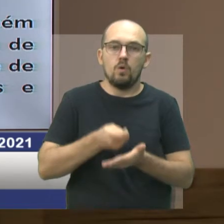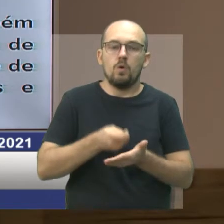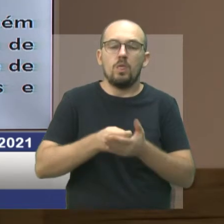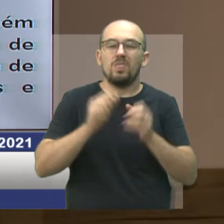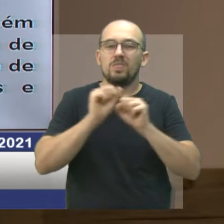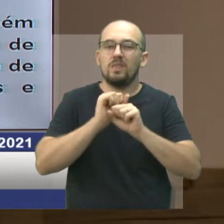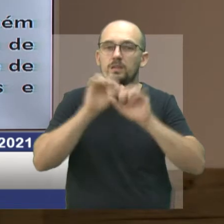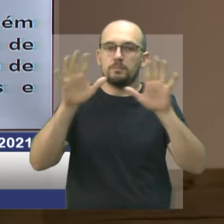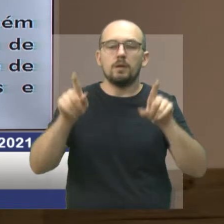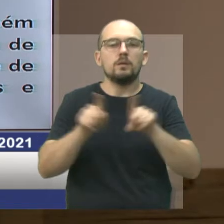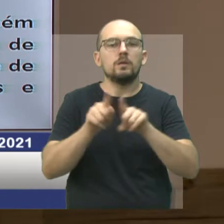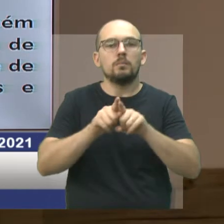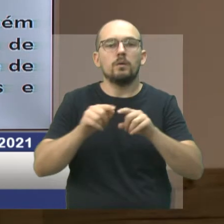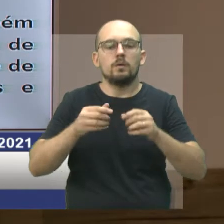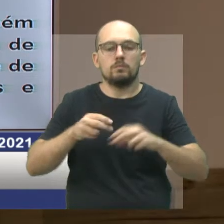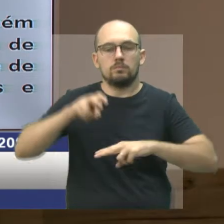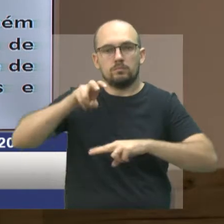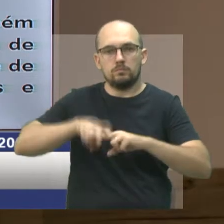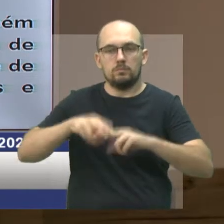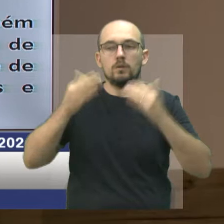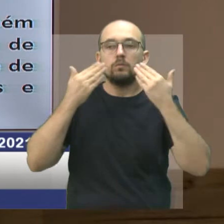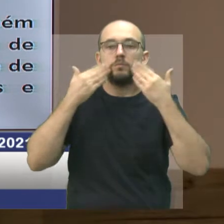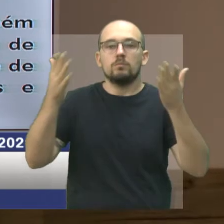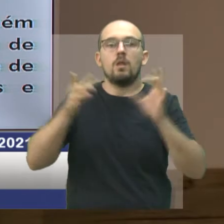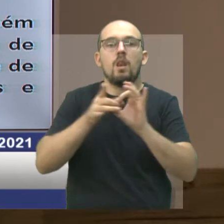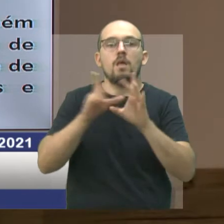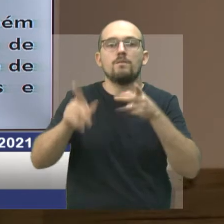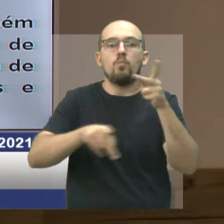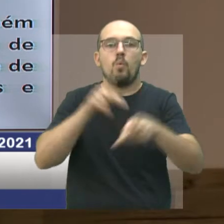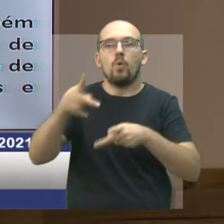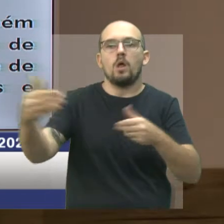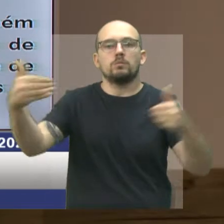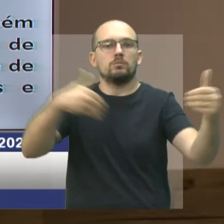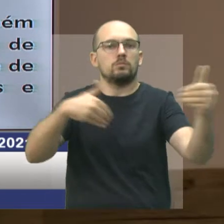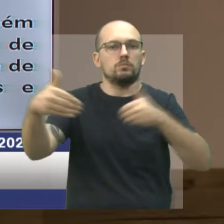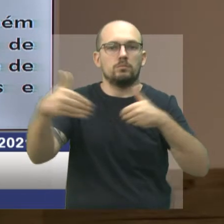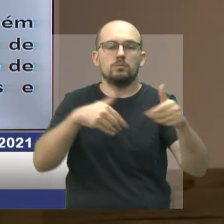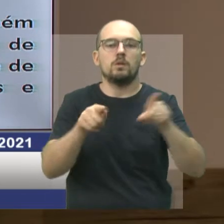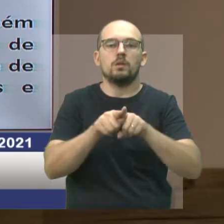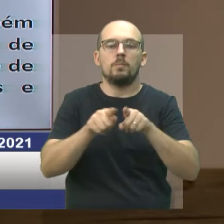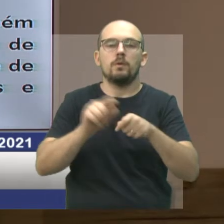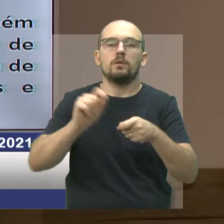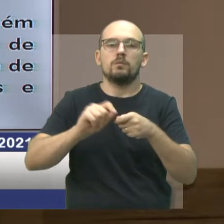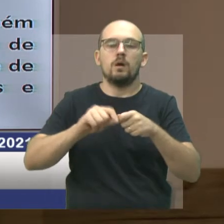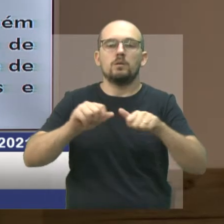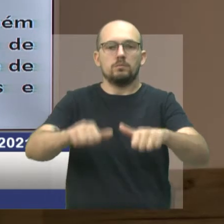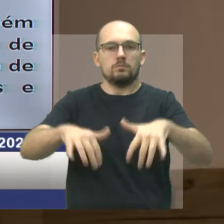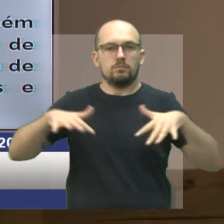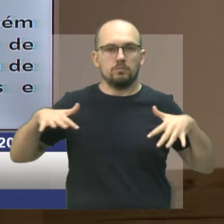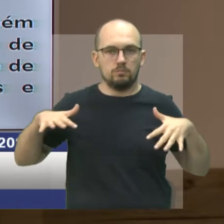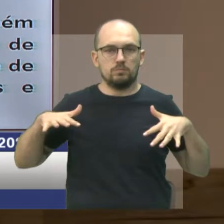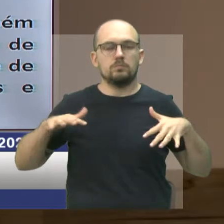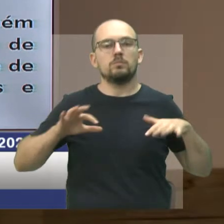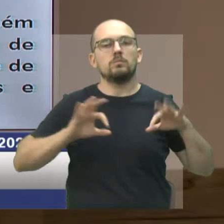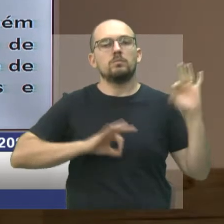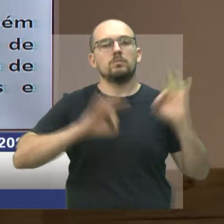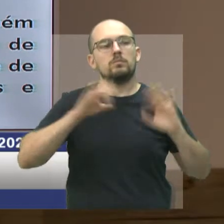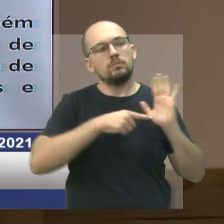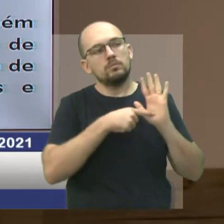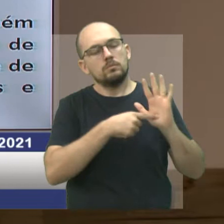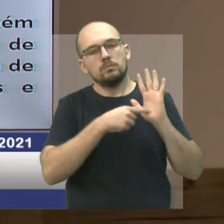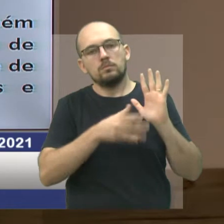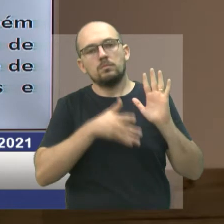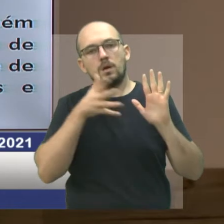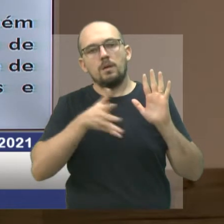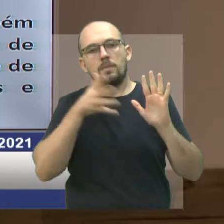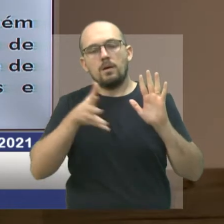à participação popular e realização de audiências públicas durante o processo de elaboração e de